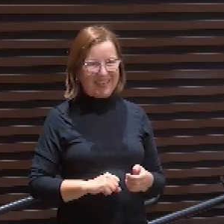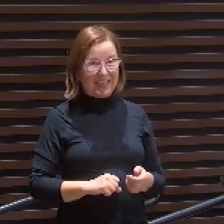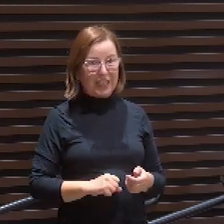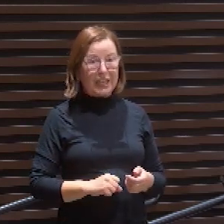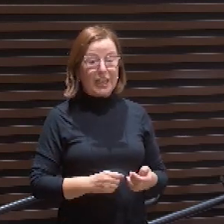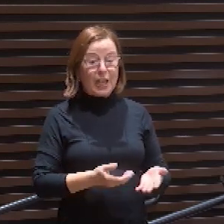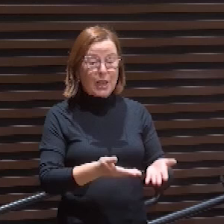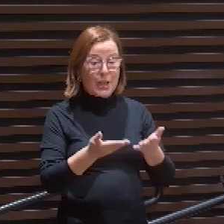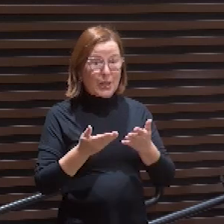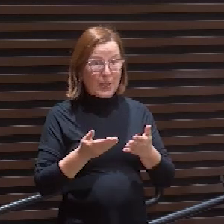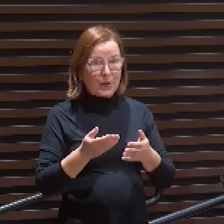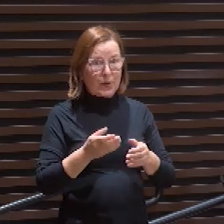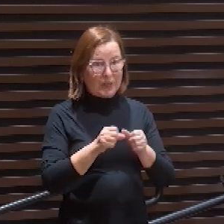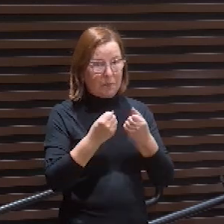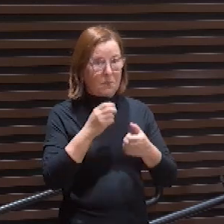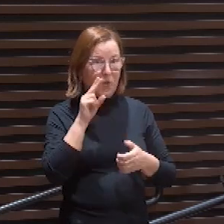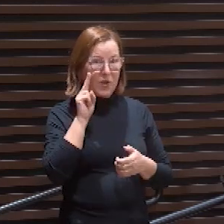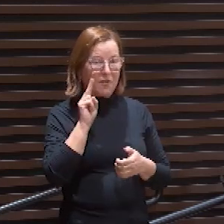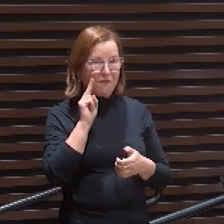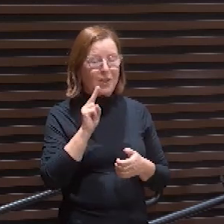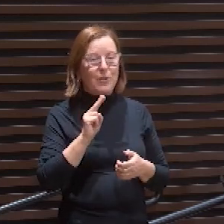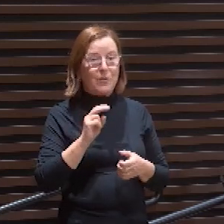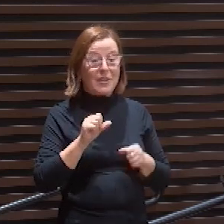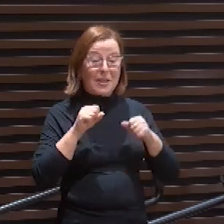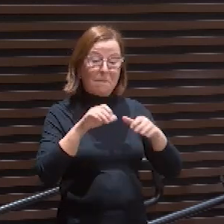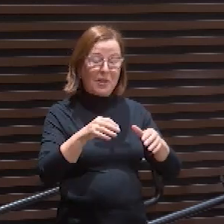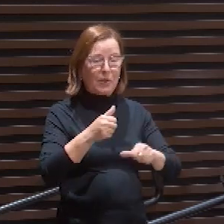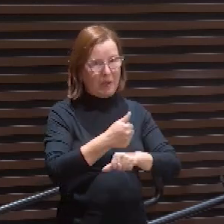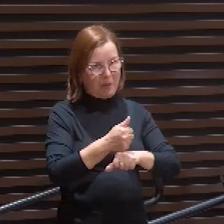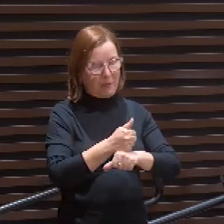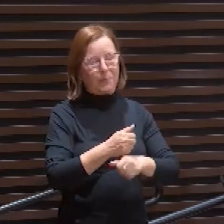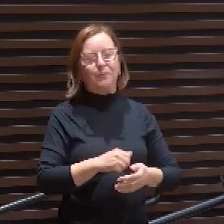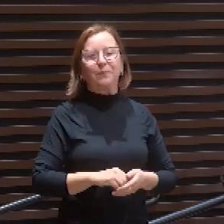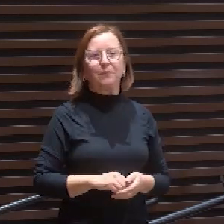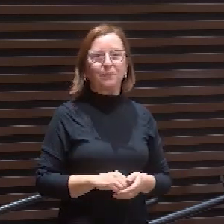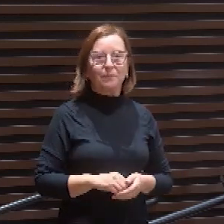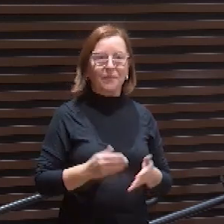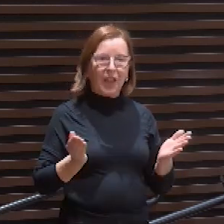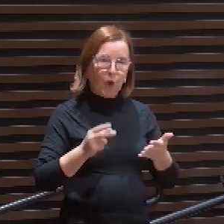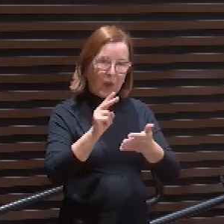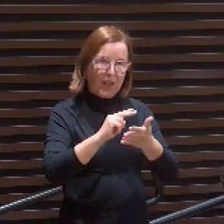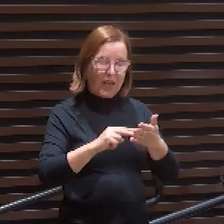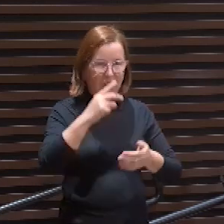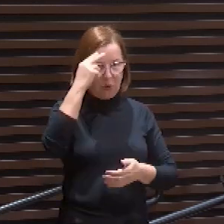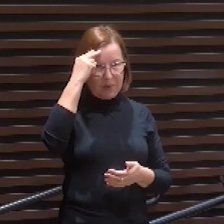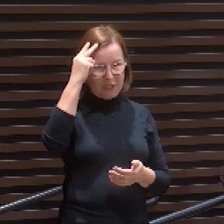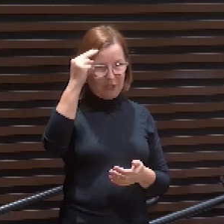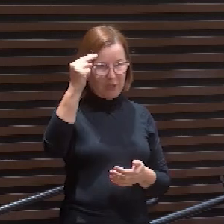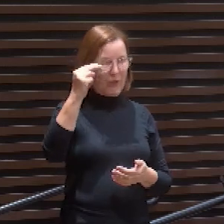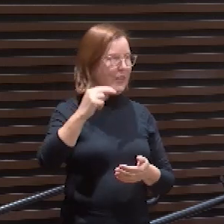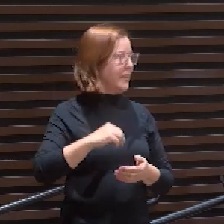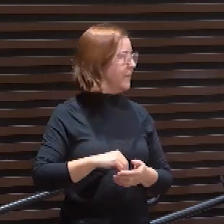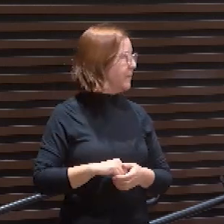Eu quero ler uma história aqui, porque eu vejo isto um pouco, o retrato